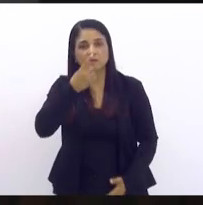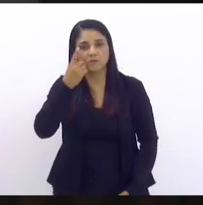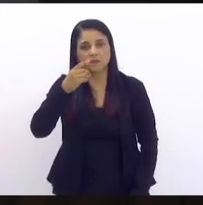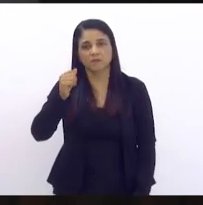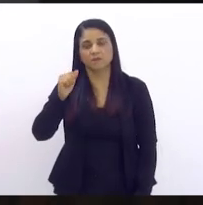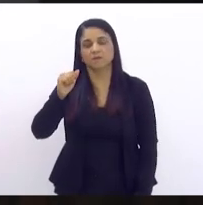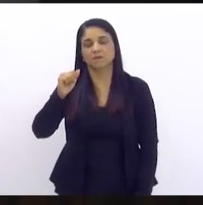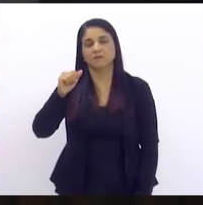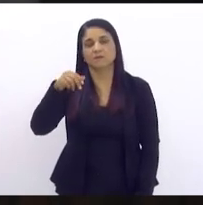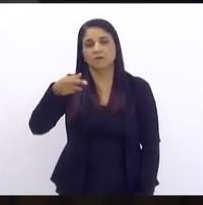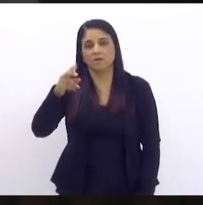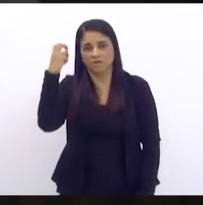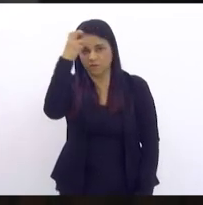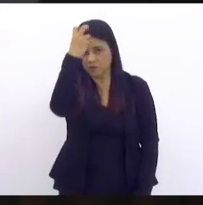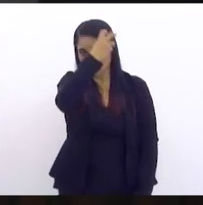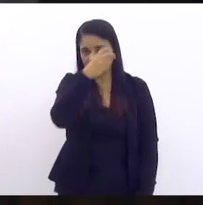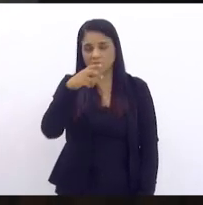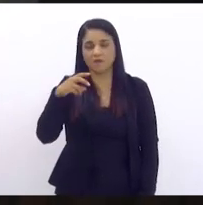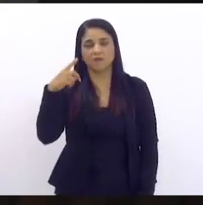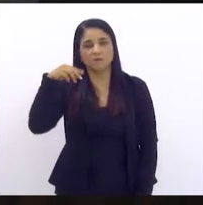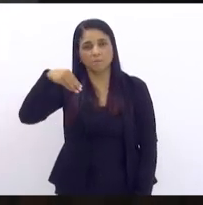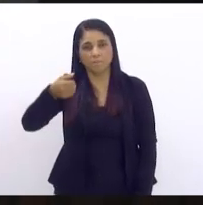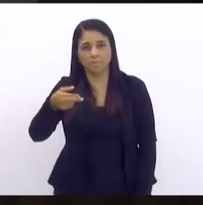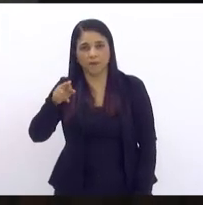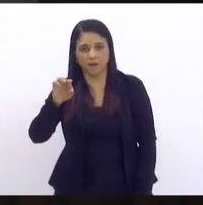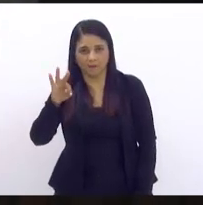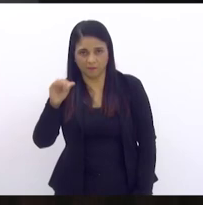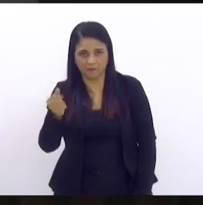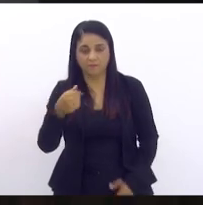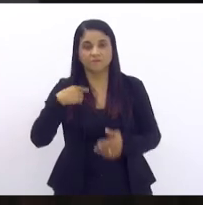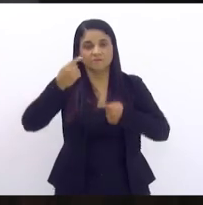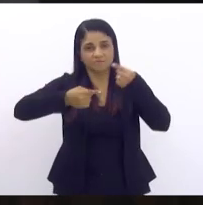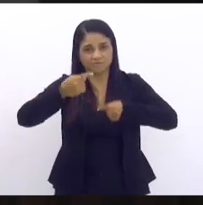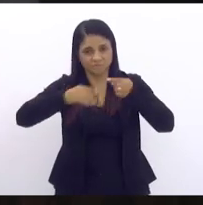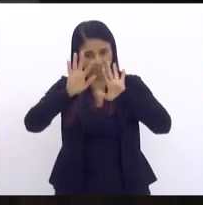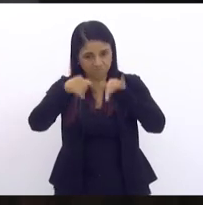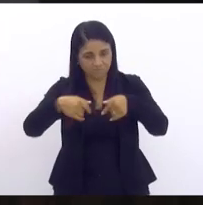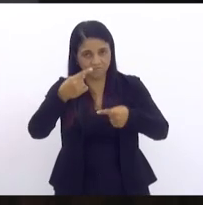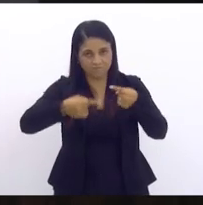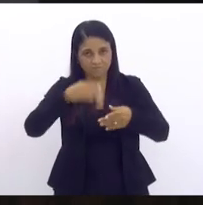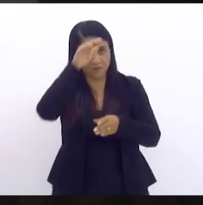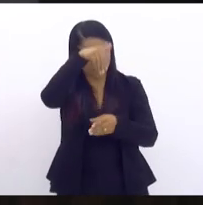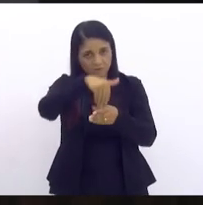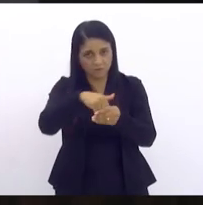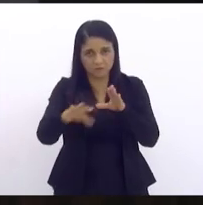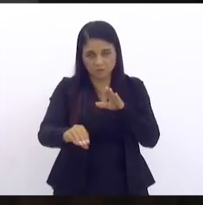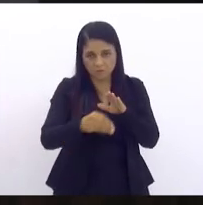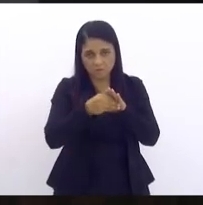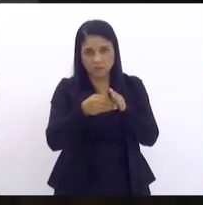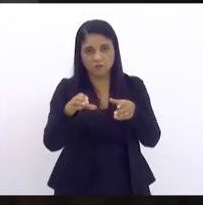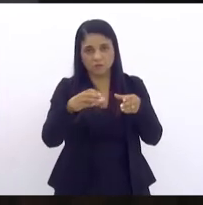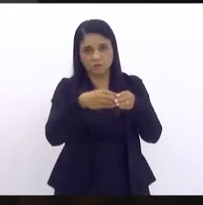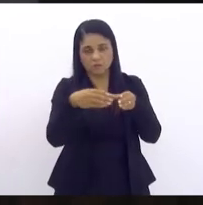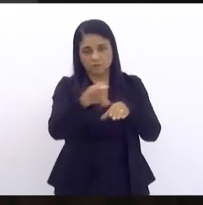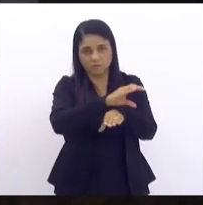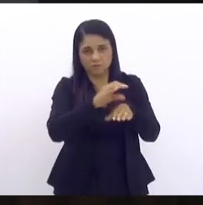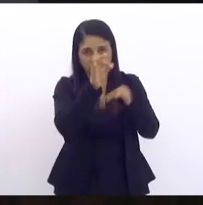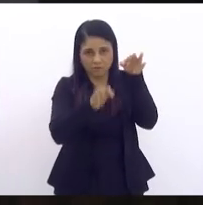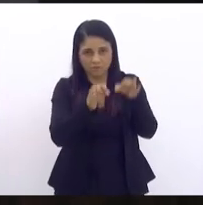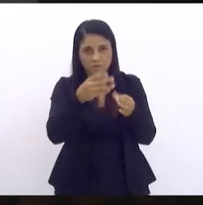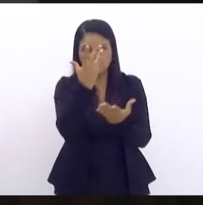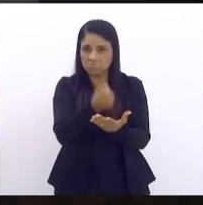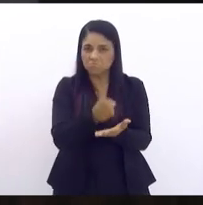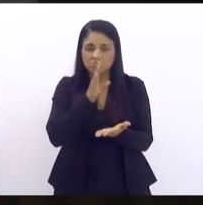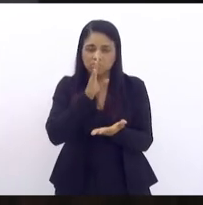Em discussão, não havendo quem queira discutir, encerrada a discussão. Em votação, as emendas da Comissão de Constituição e Justiça. Senhores que